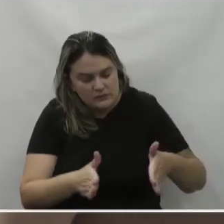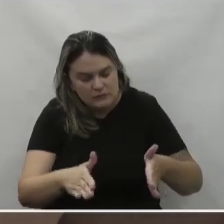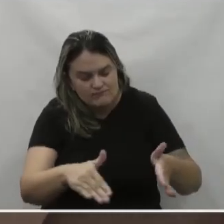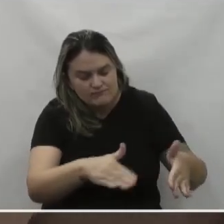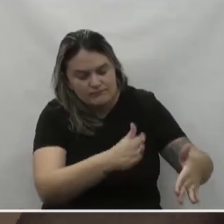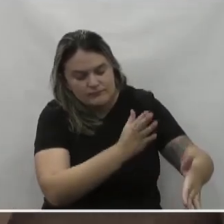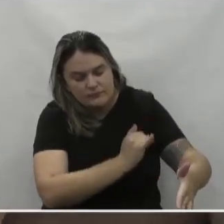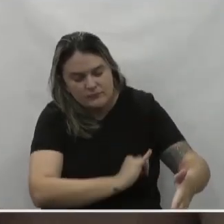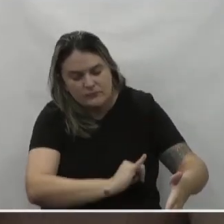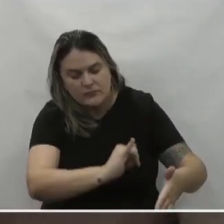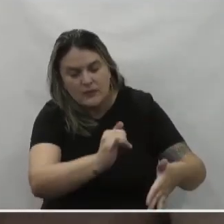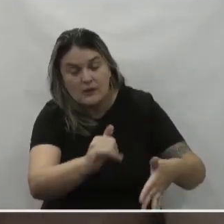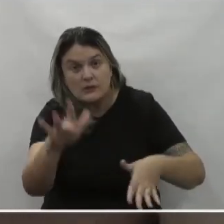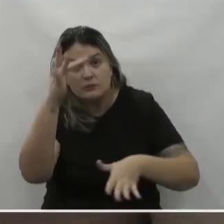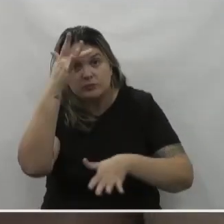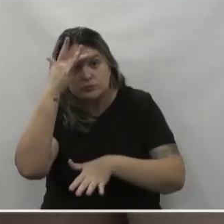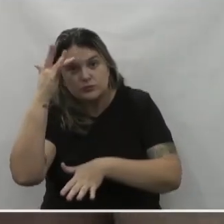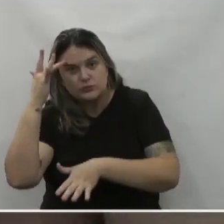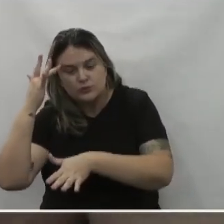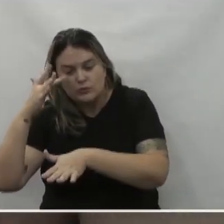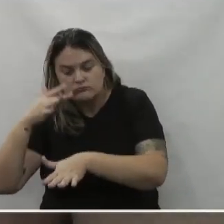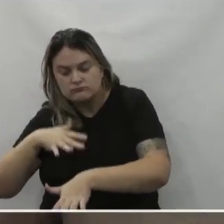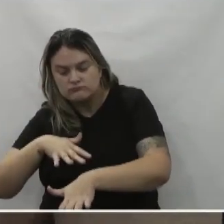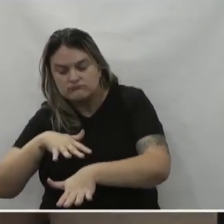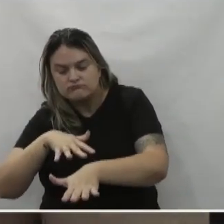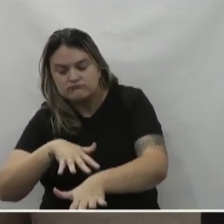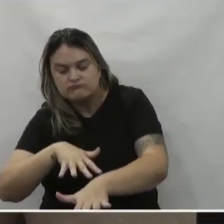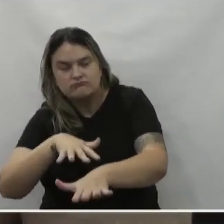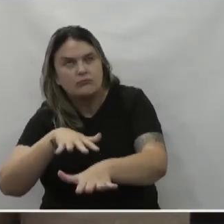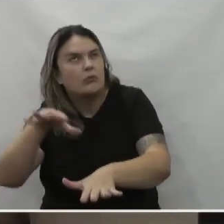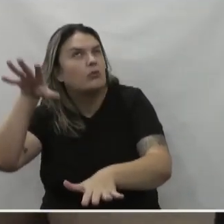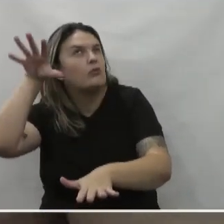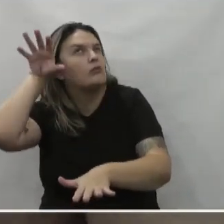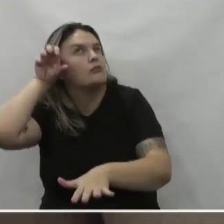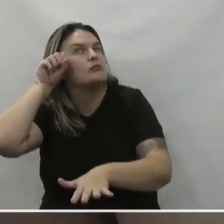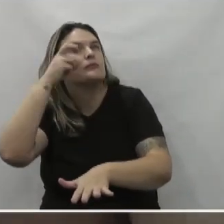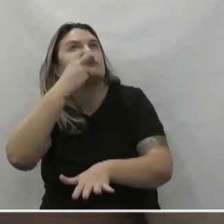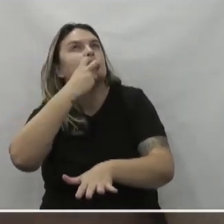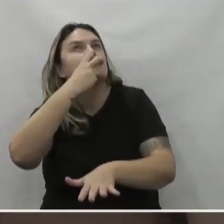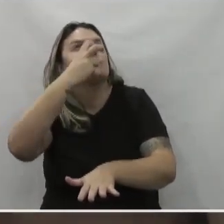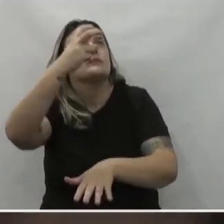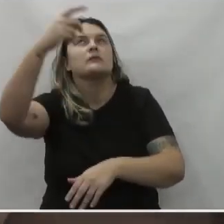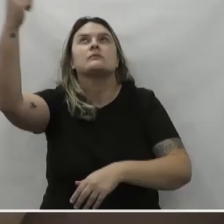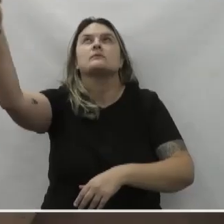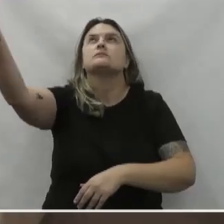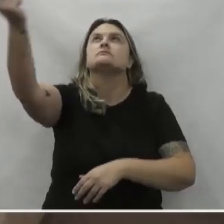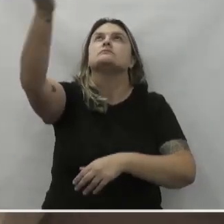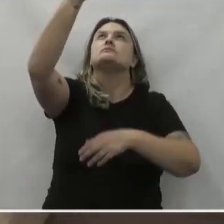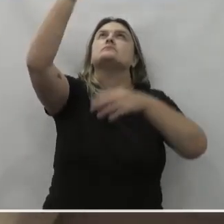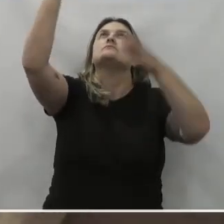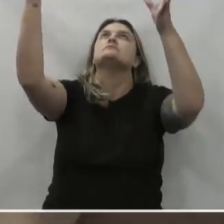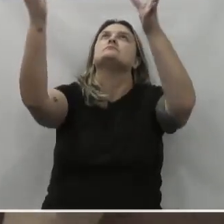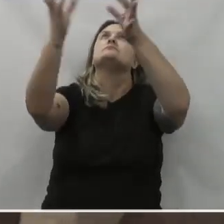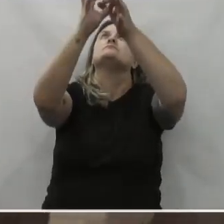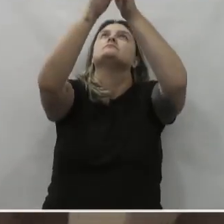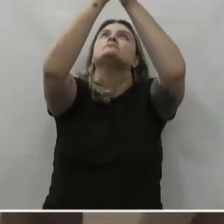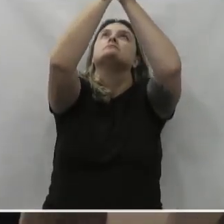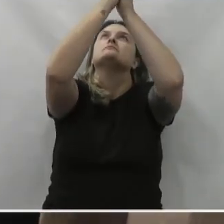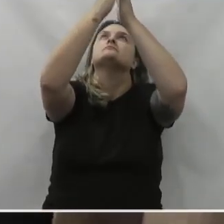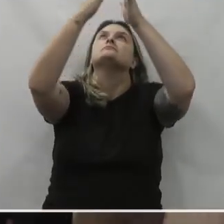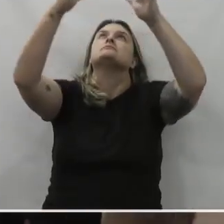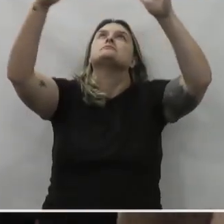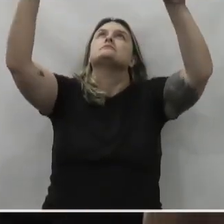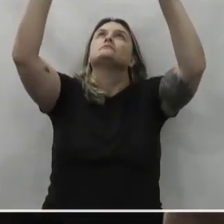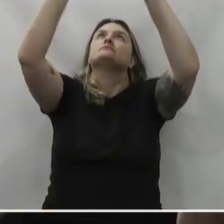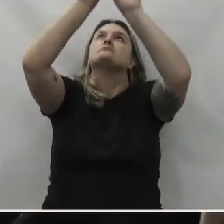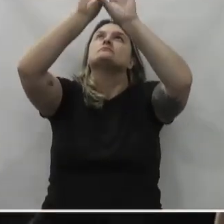Ipiranga mais plácidas, povo heróico, prato retumbante, e o sol da liberdade dai